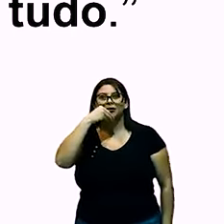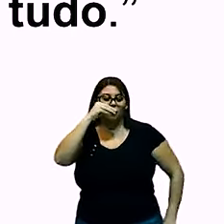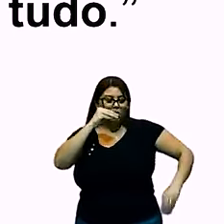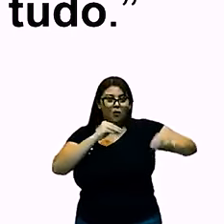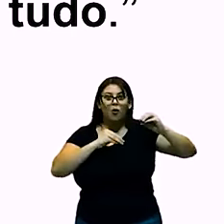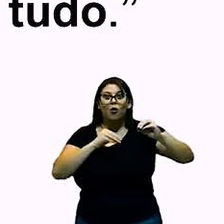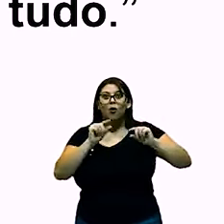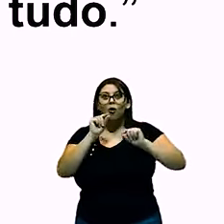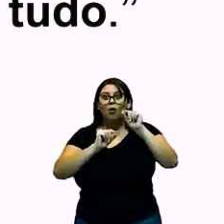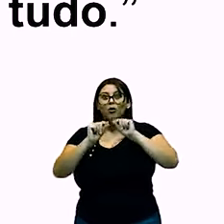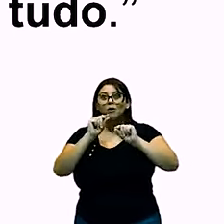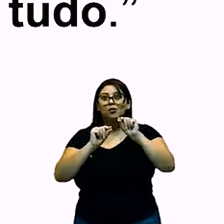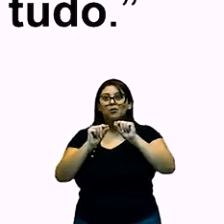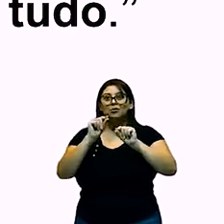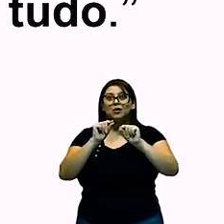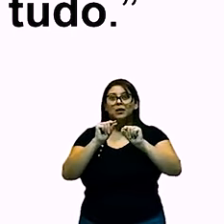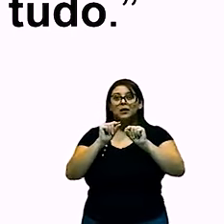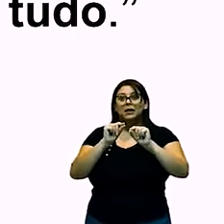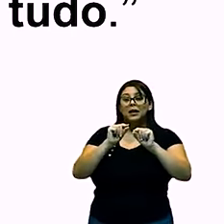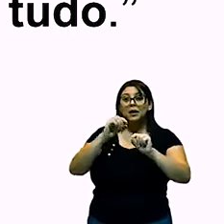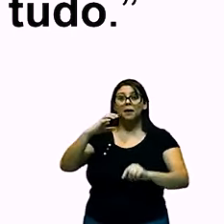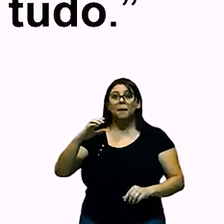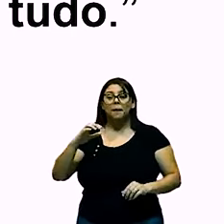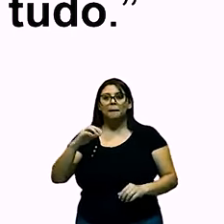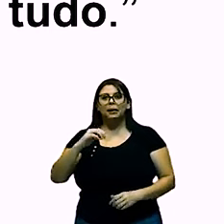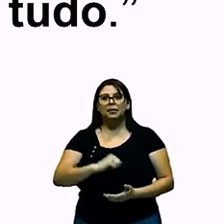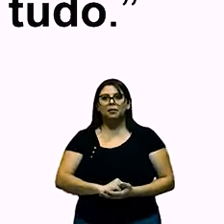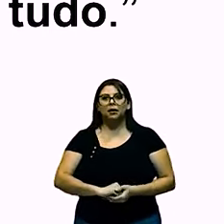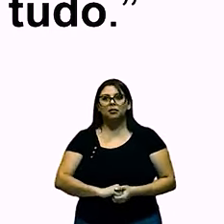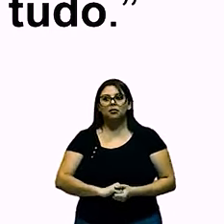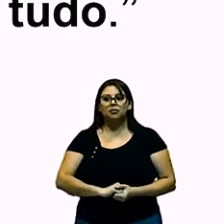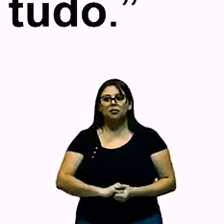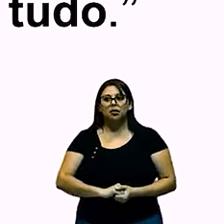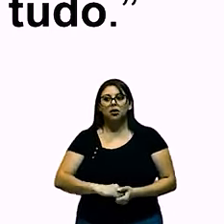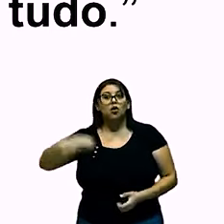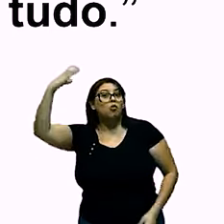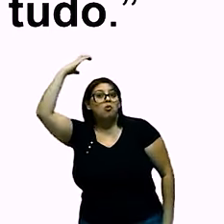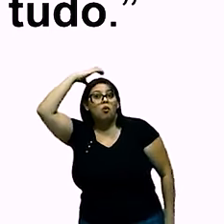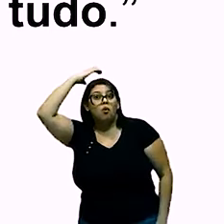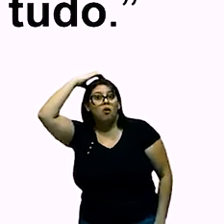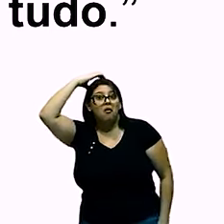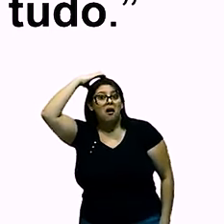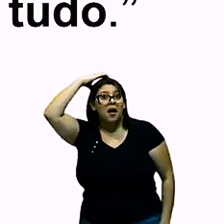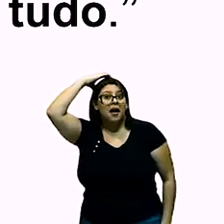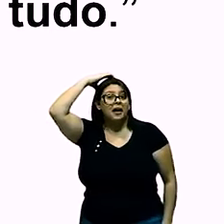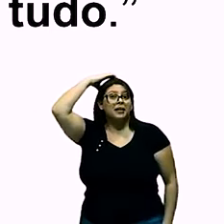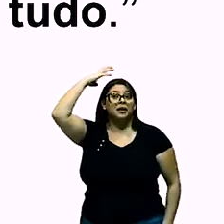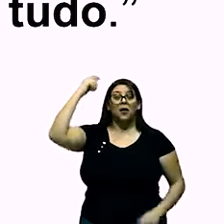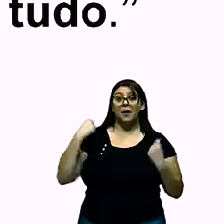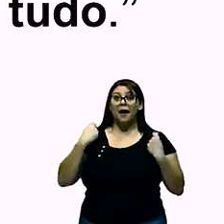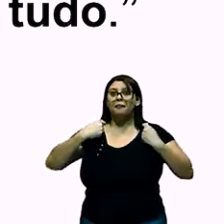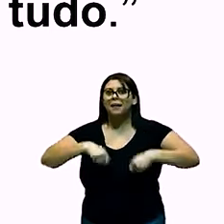imperador nunca seria capaz. Eu não fiz nada, a palavra fez tudo, porque a palavra não